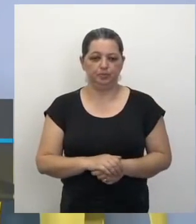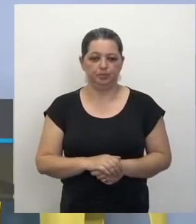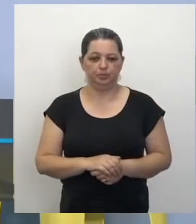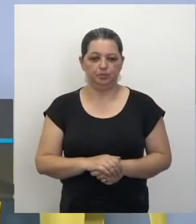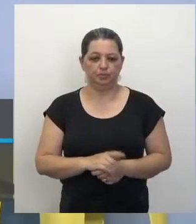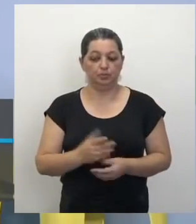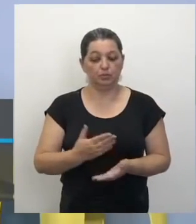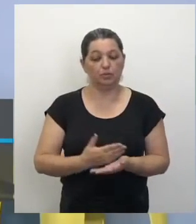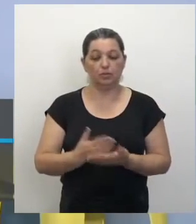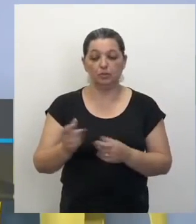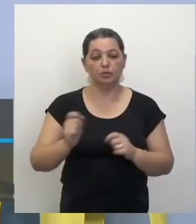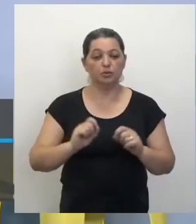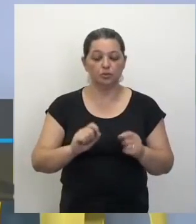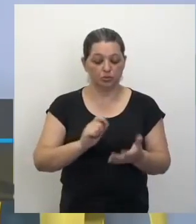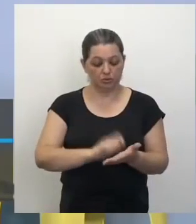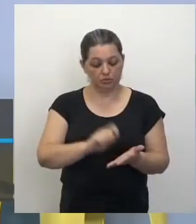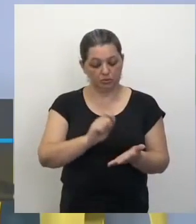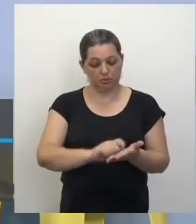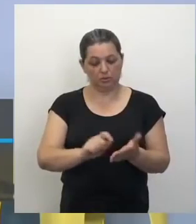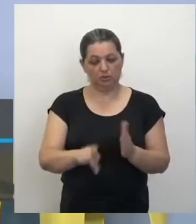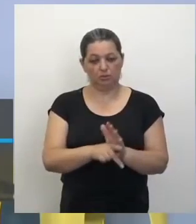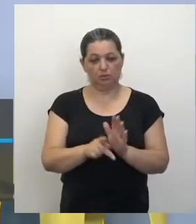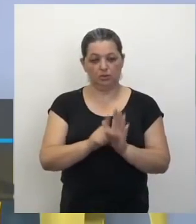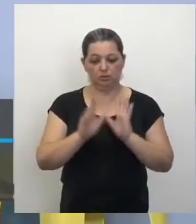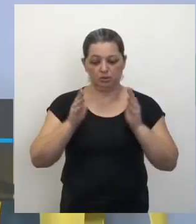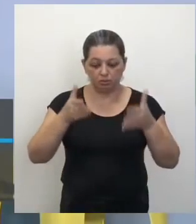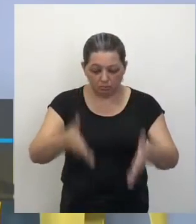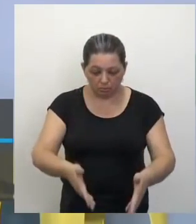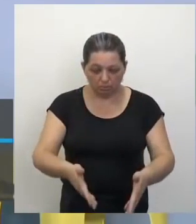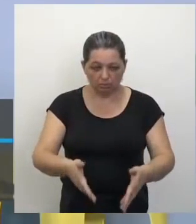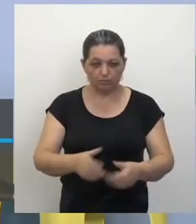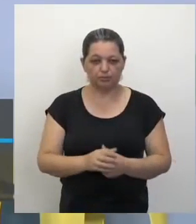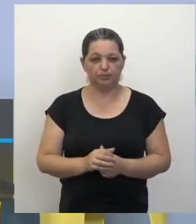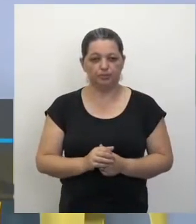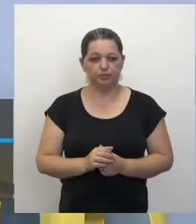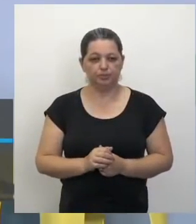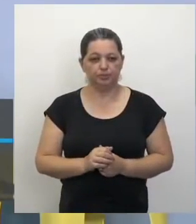do que estava escrito na tumba, foi possível